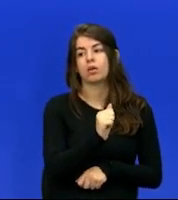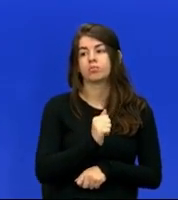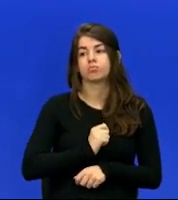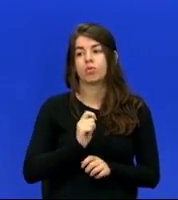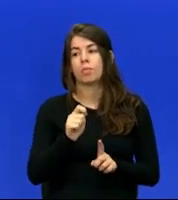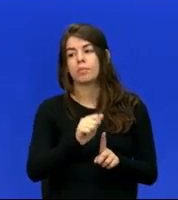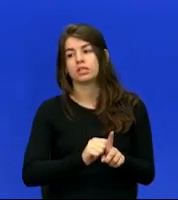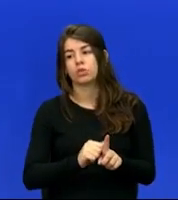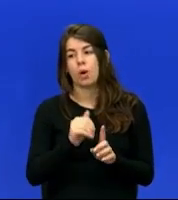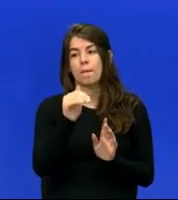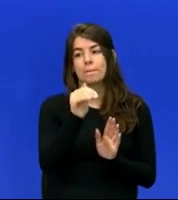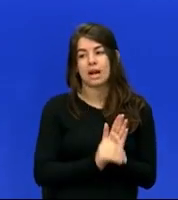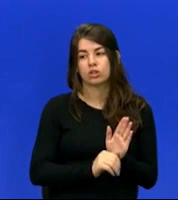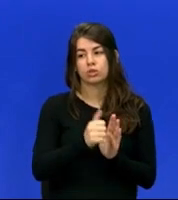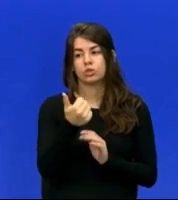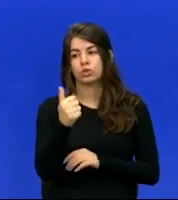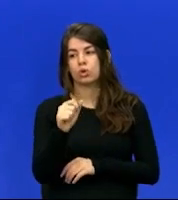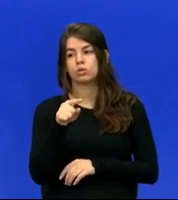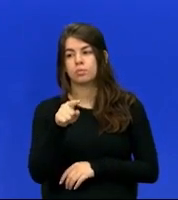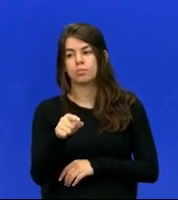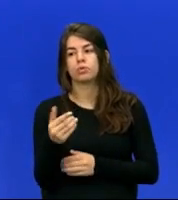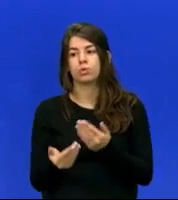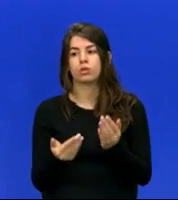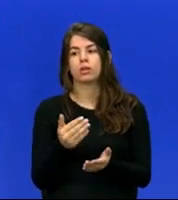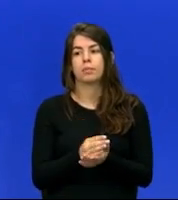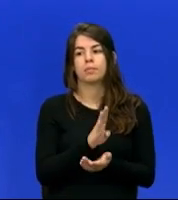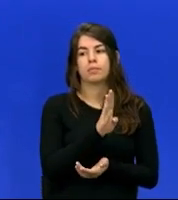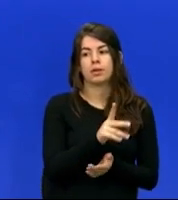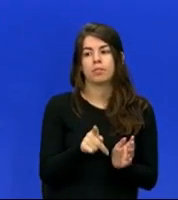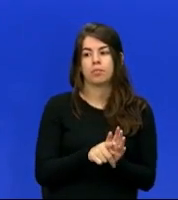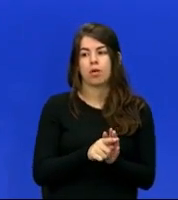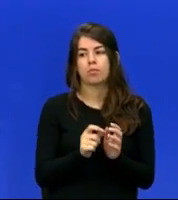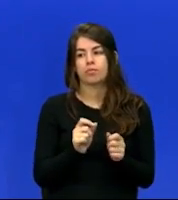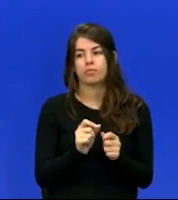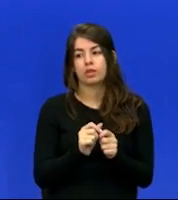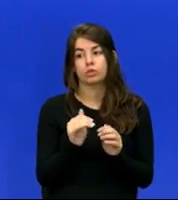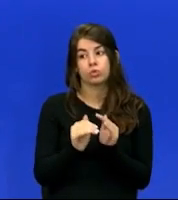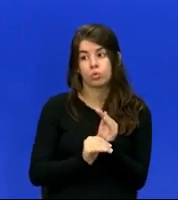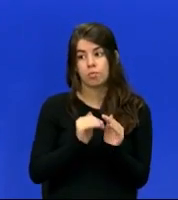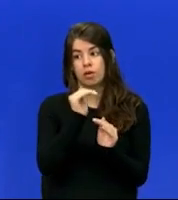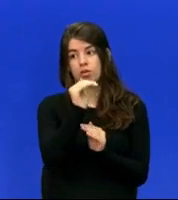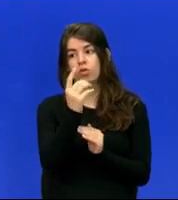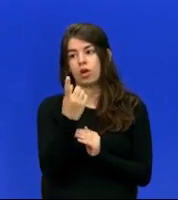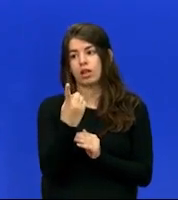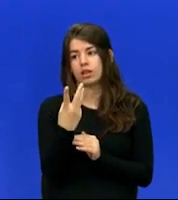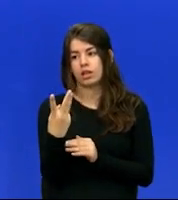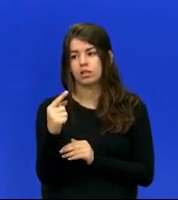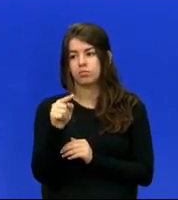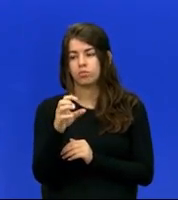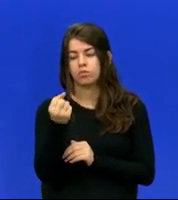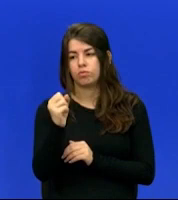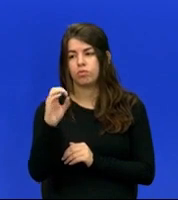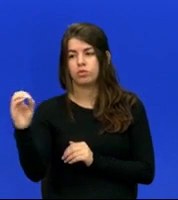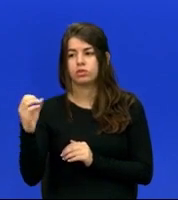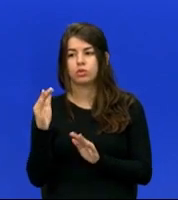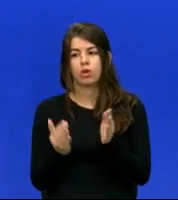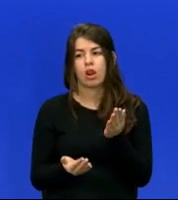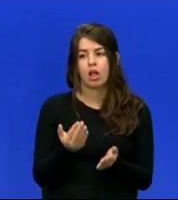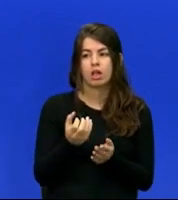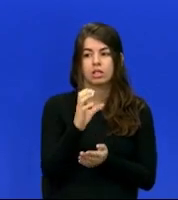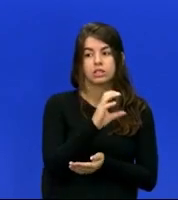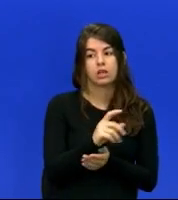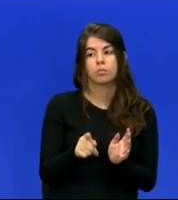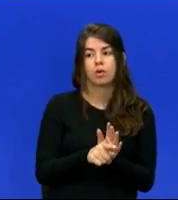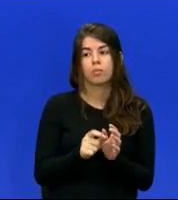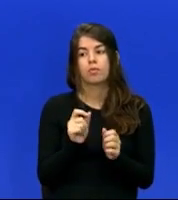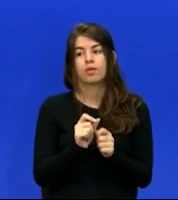uma produção mensal inferior a 11.000 toneladas, B, uma produção mensal superior a 13.800 toneladas e